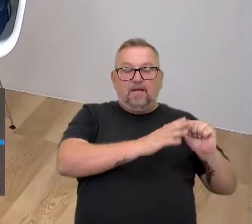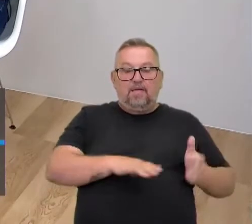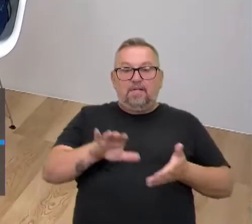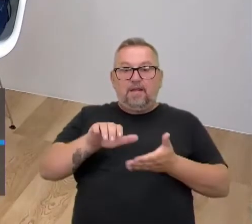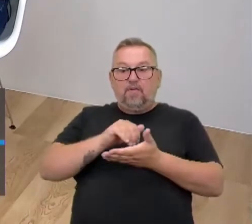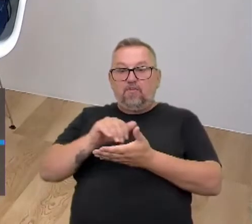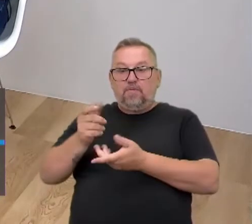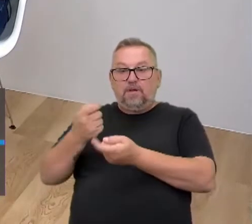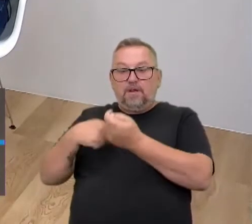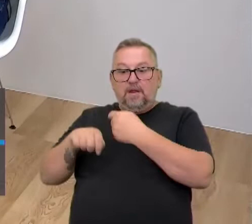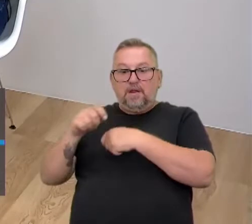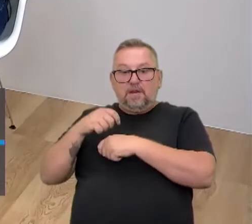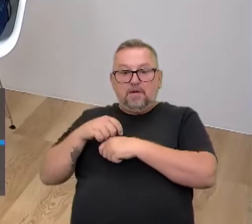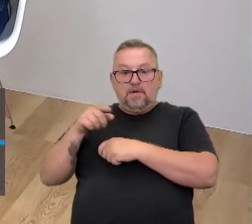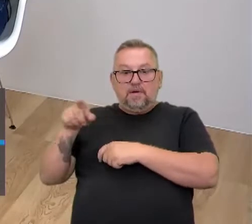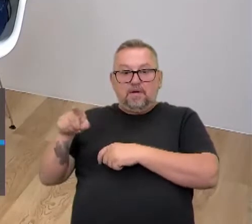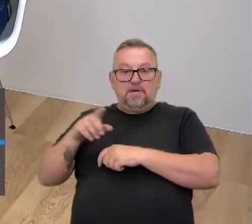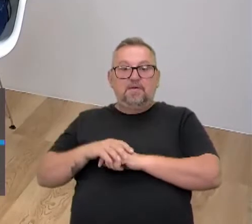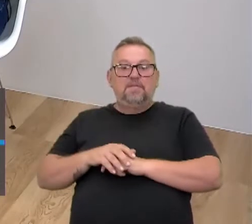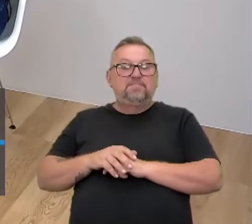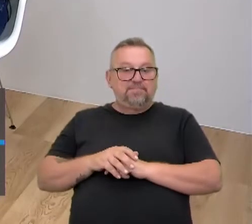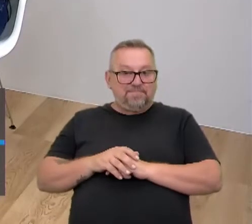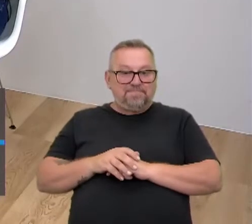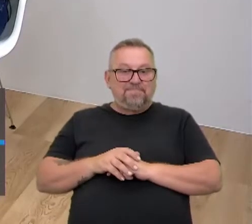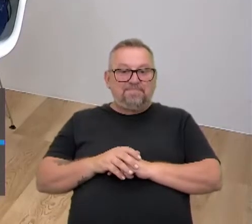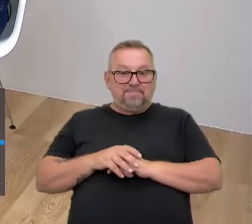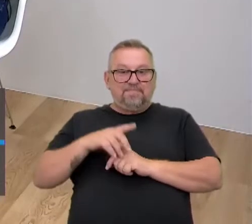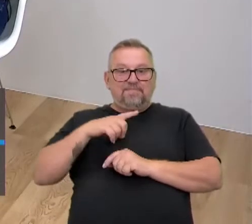nome, separado do local